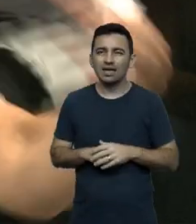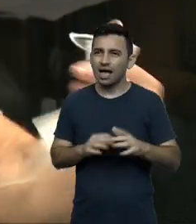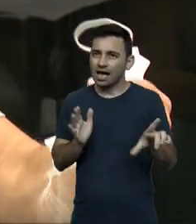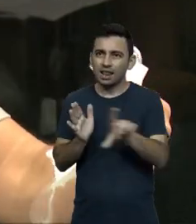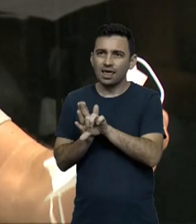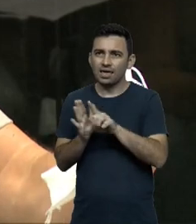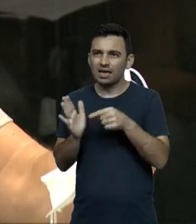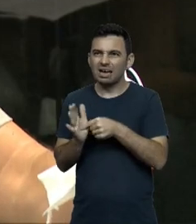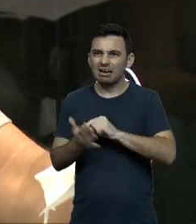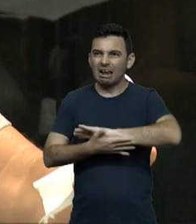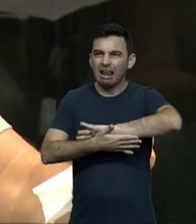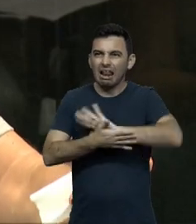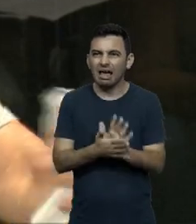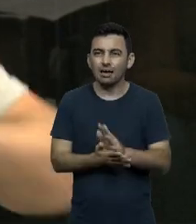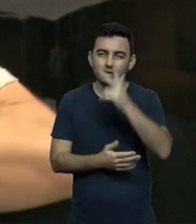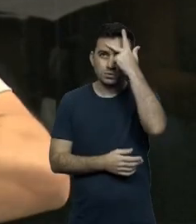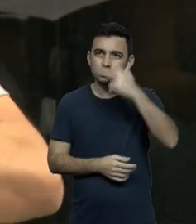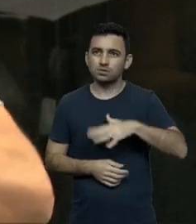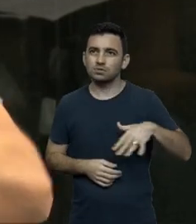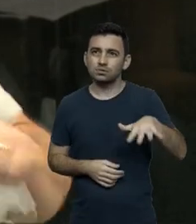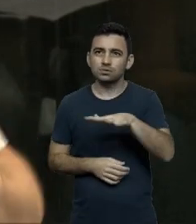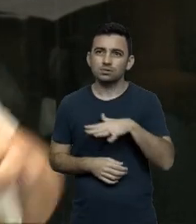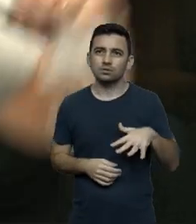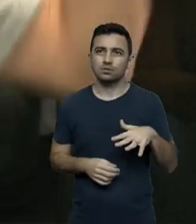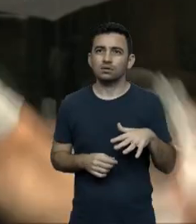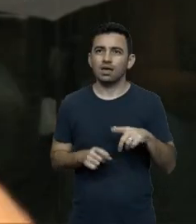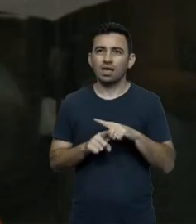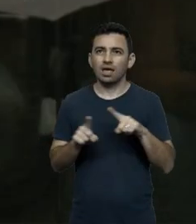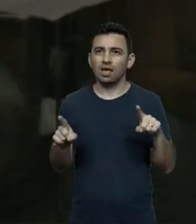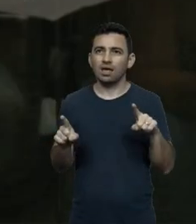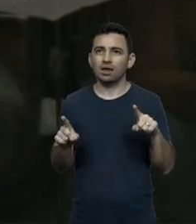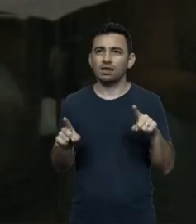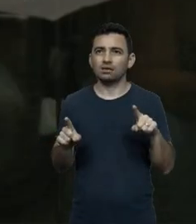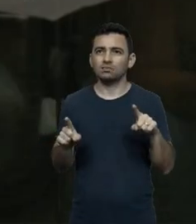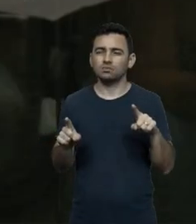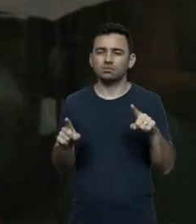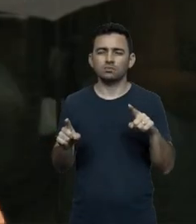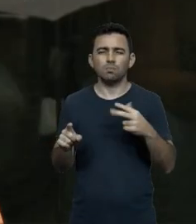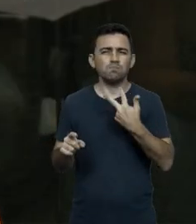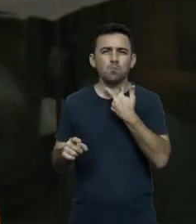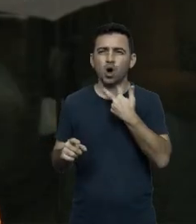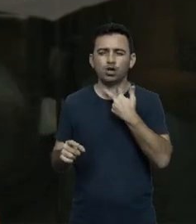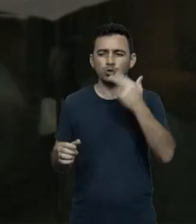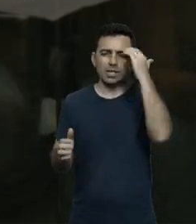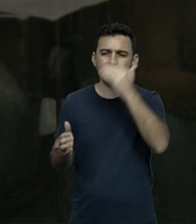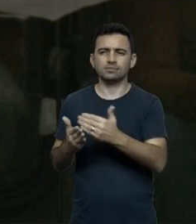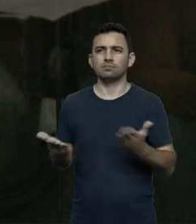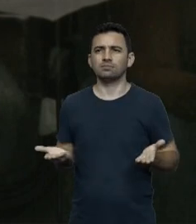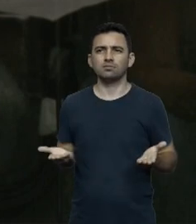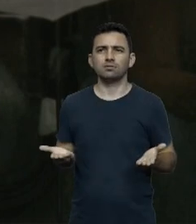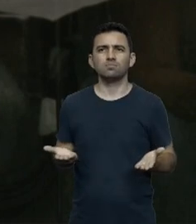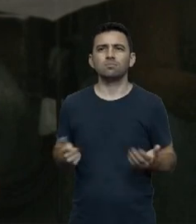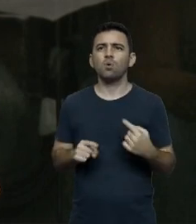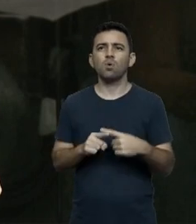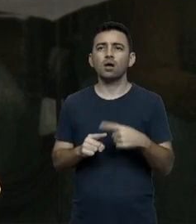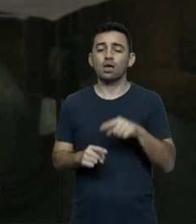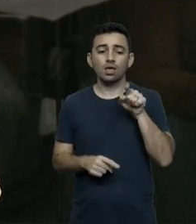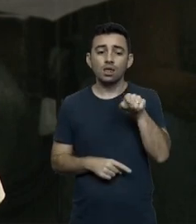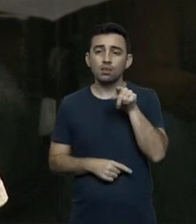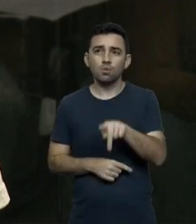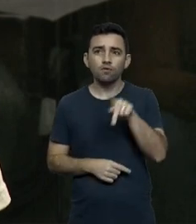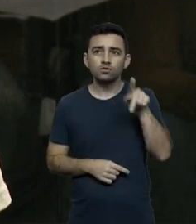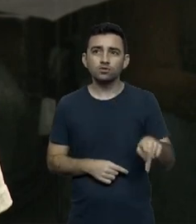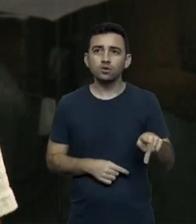é selvagem com as pessoas ela tem no mínimo não ser cumprida porque um professor que estava